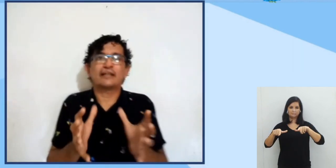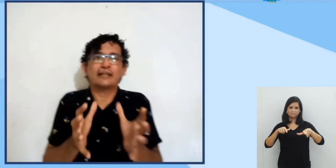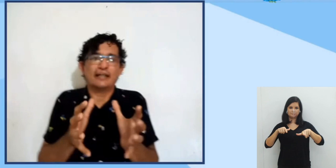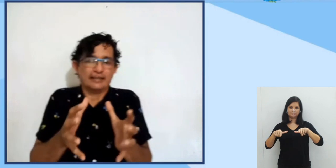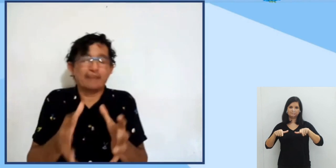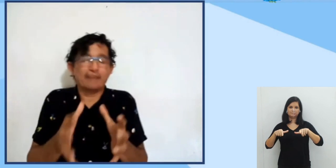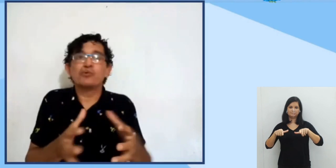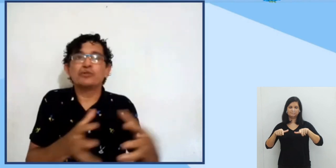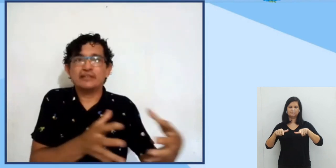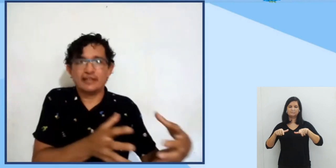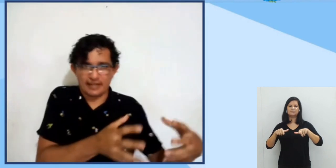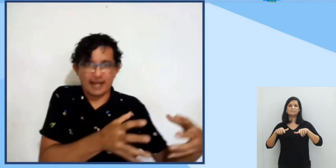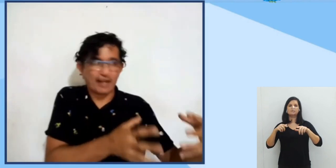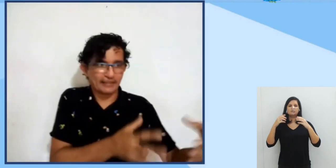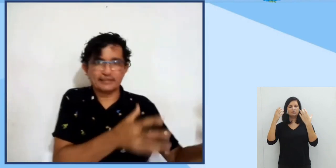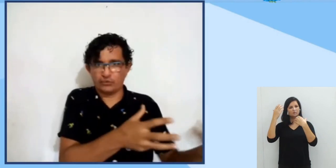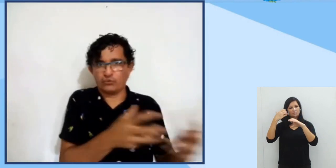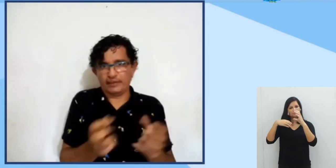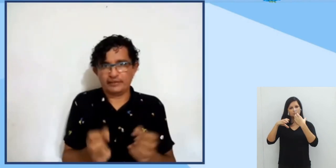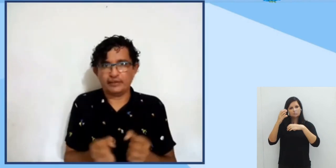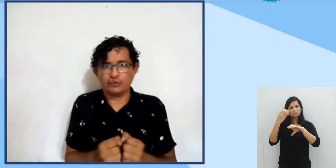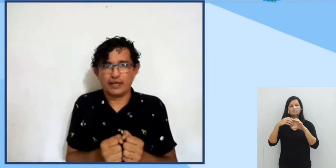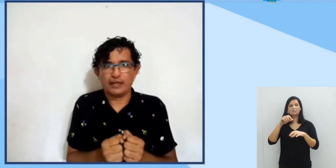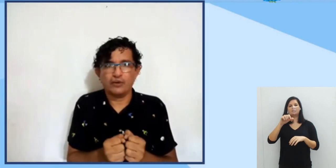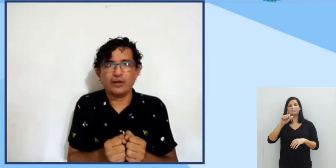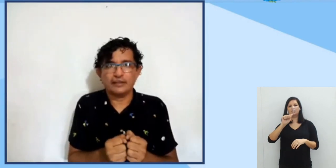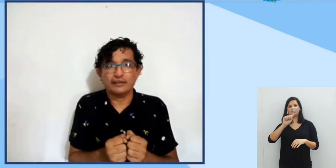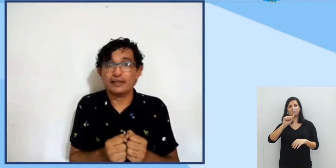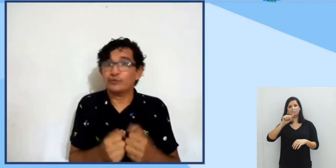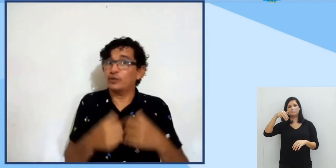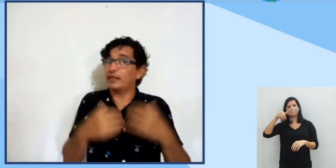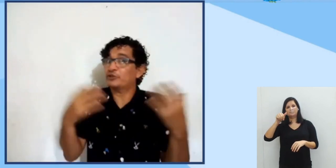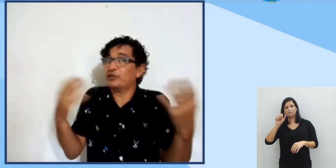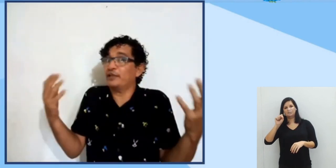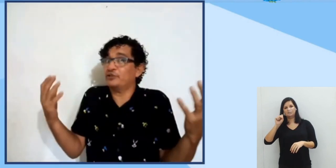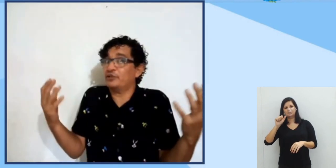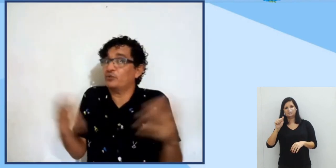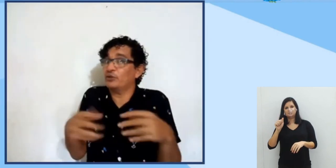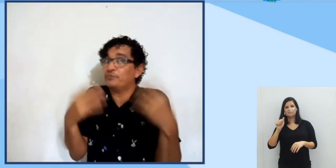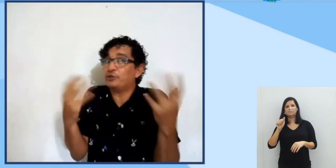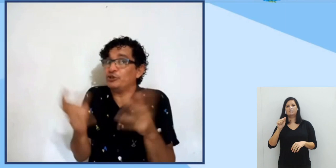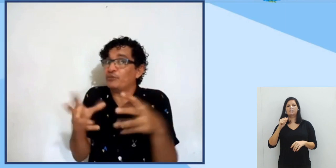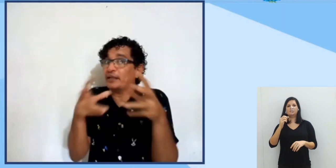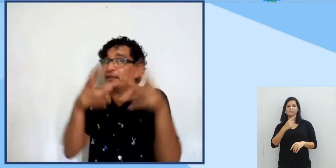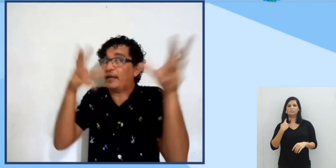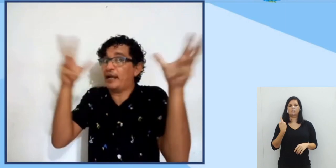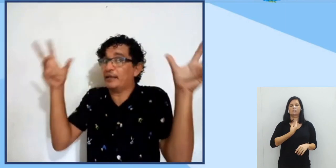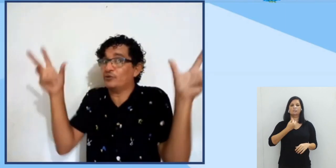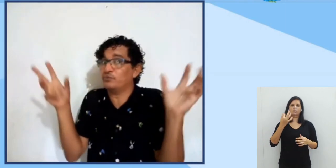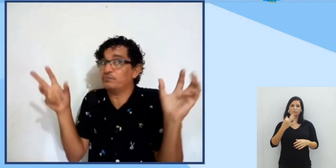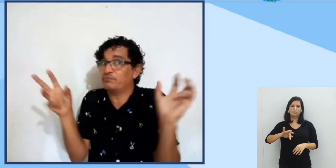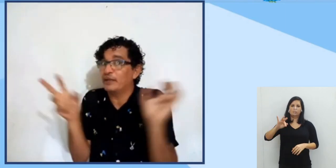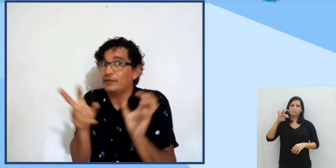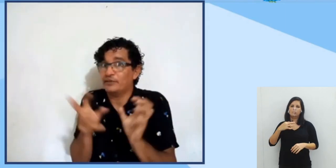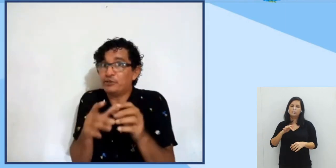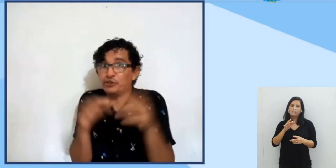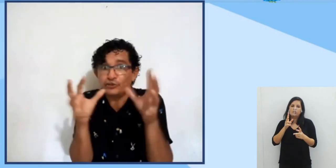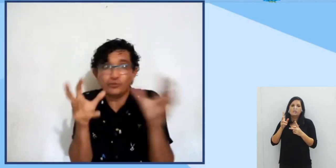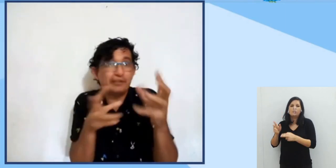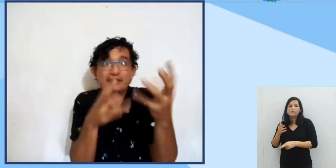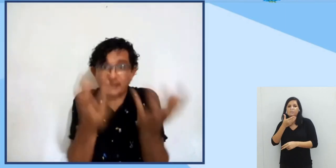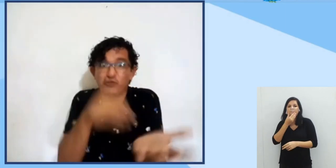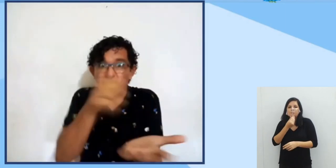essa coisa da música A Massa, que eu comecei a tocar agora, que é a dor da gente, é dor de menino acanhado,